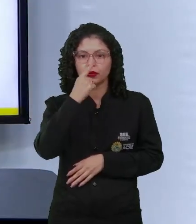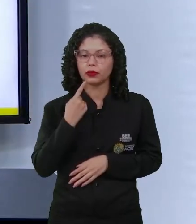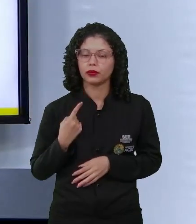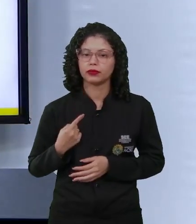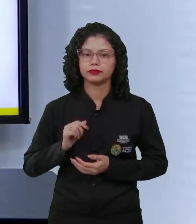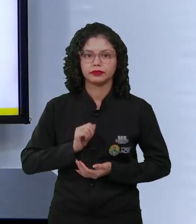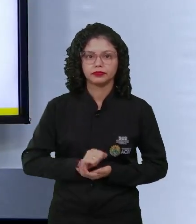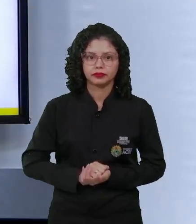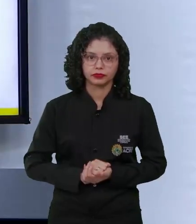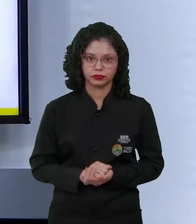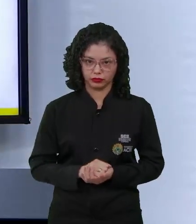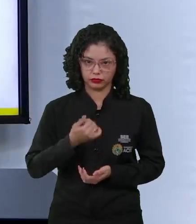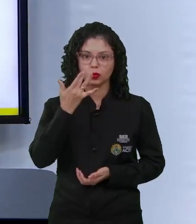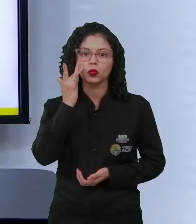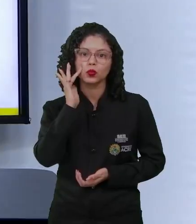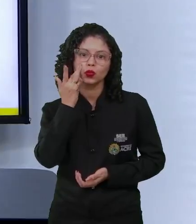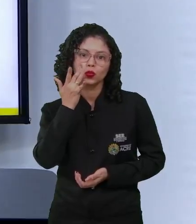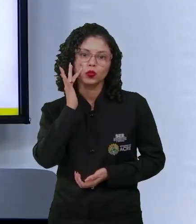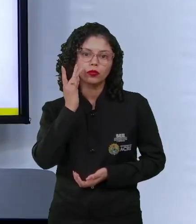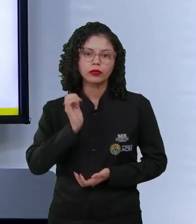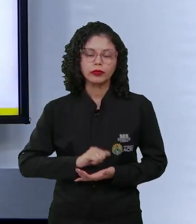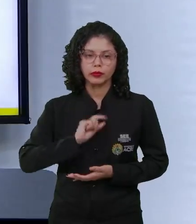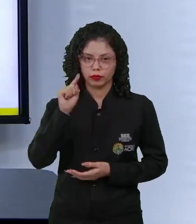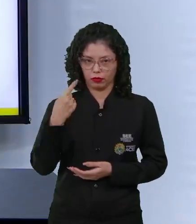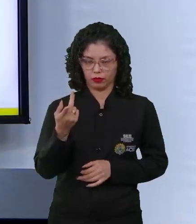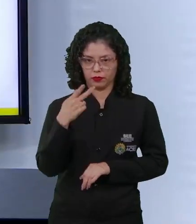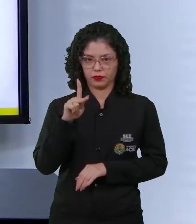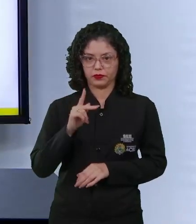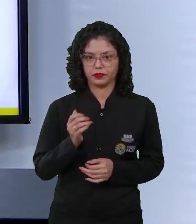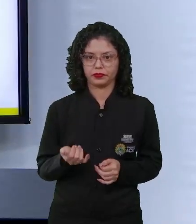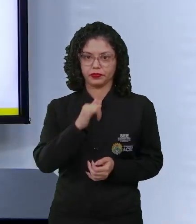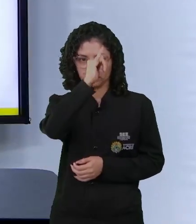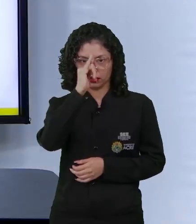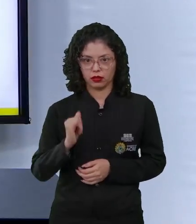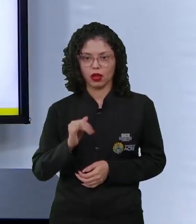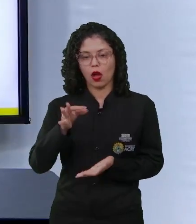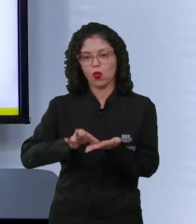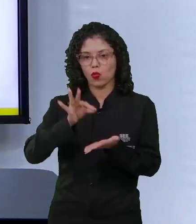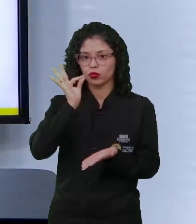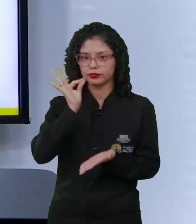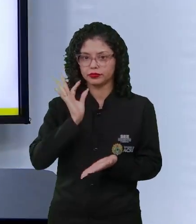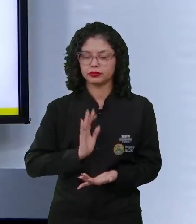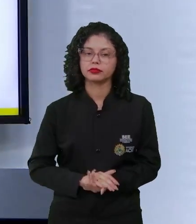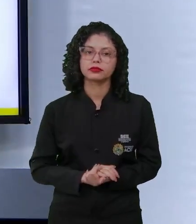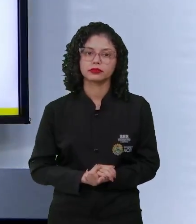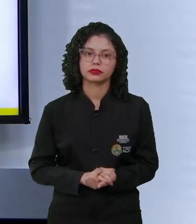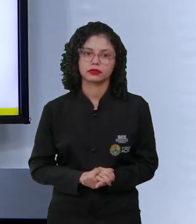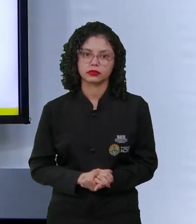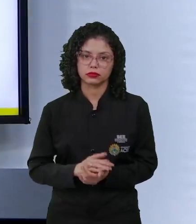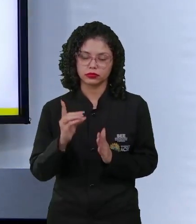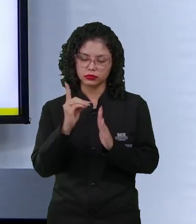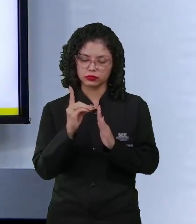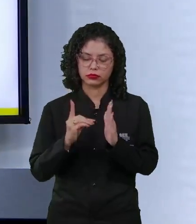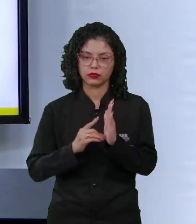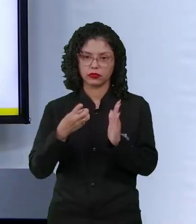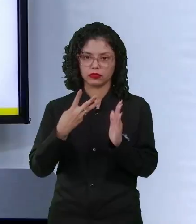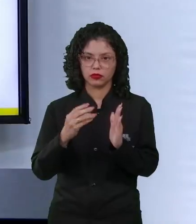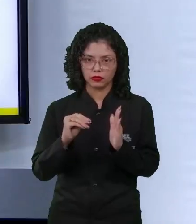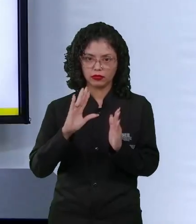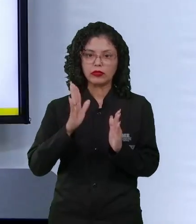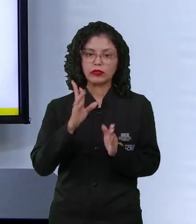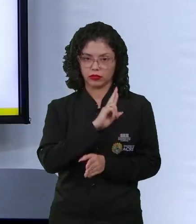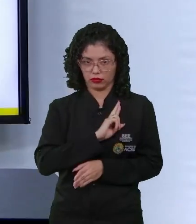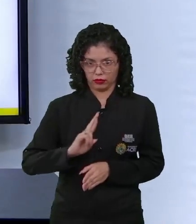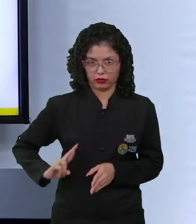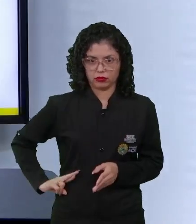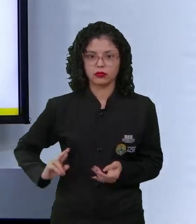cana-de-açúcar, o ouro, depois no período imperial, o café, e na década de 30, já na